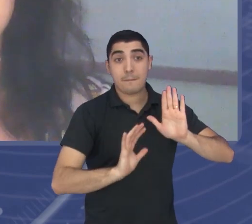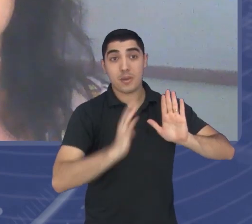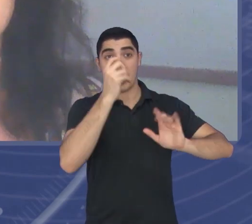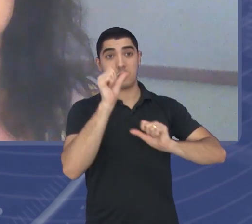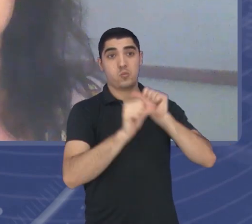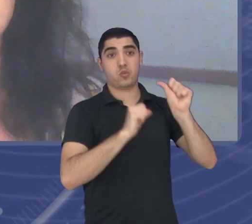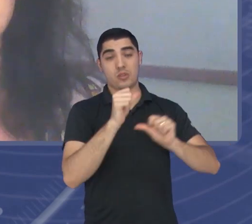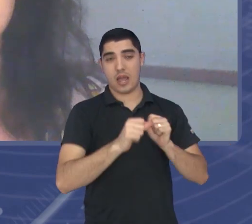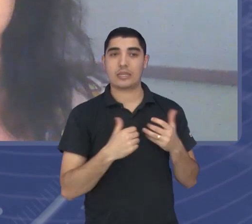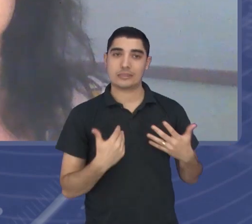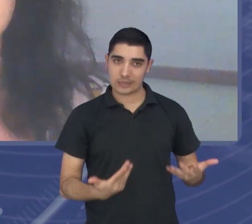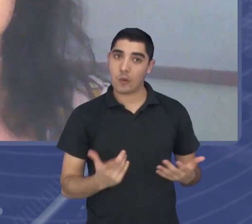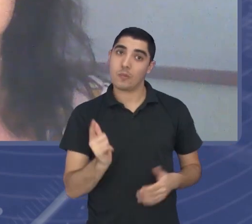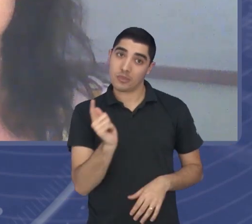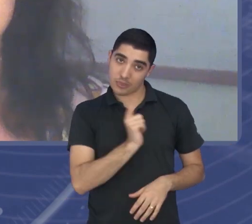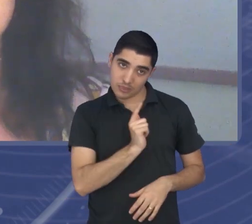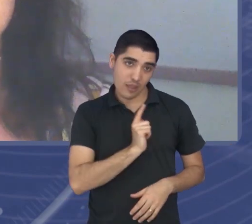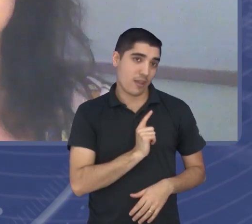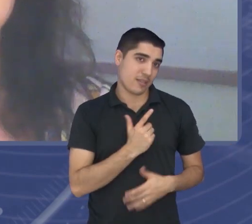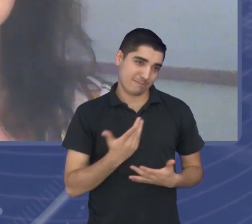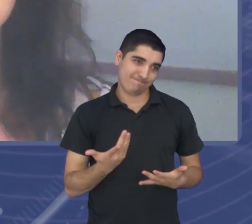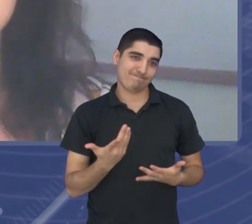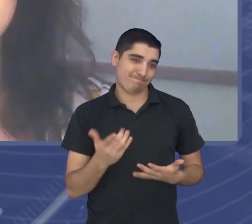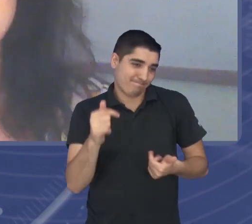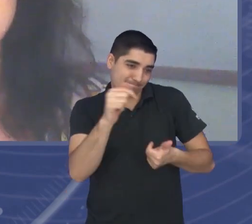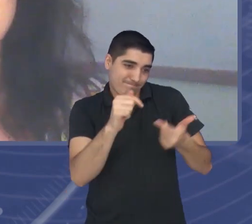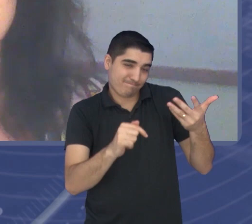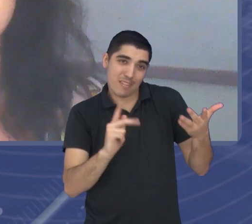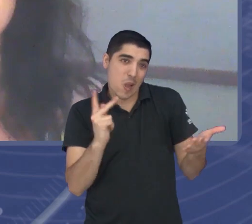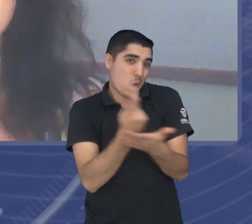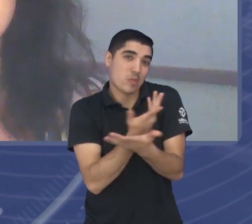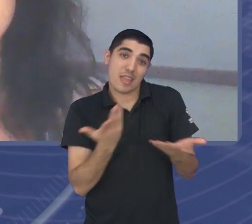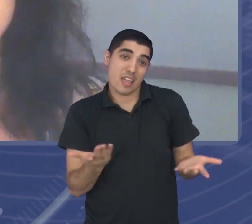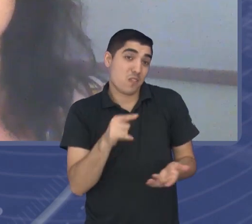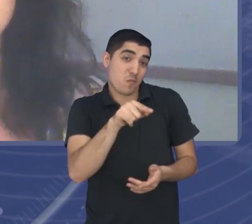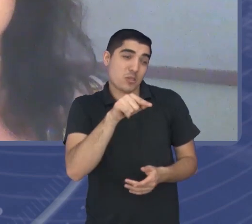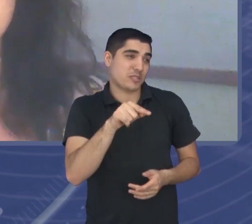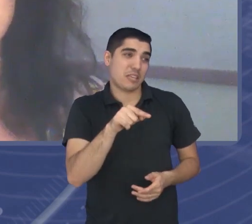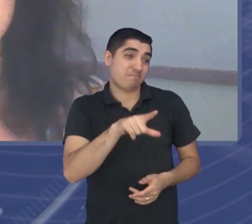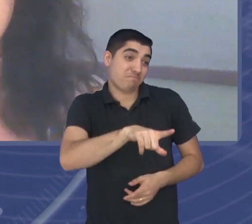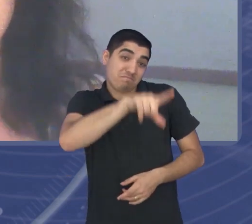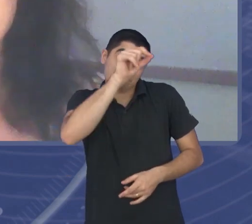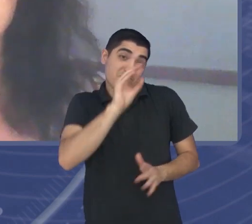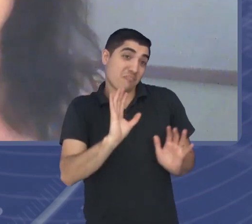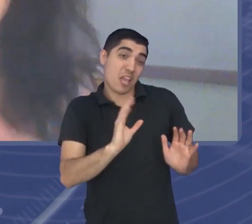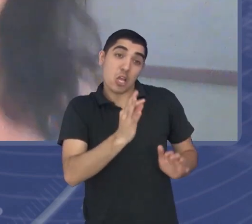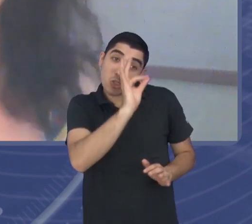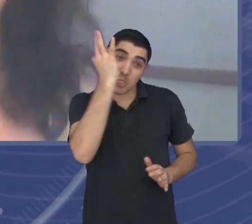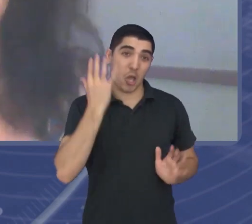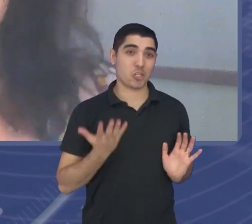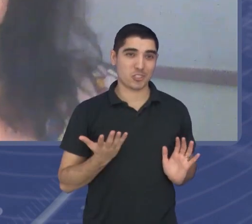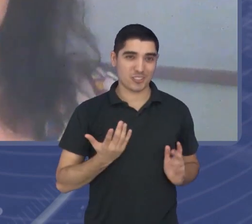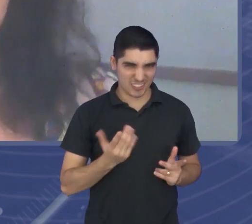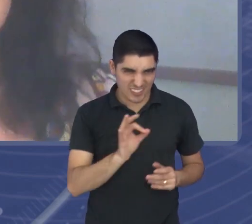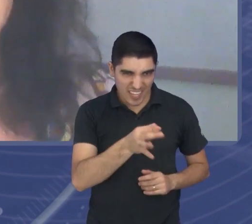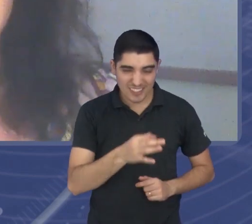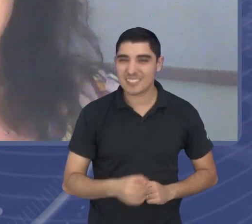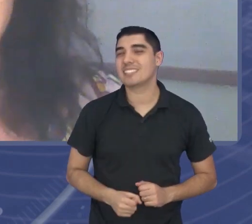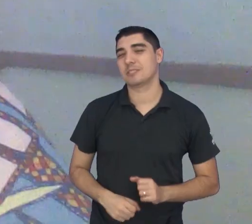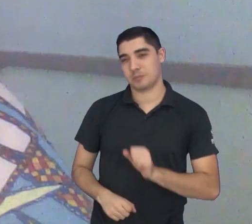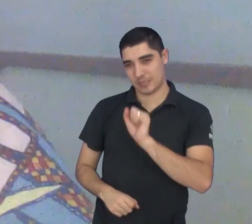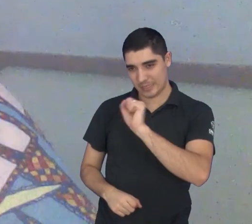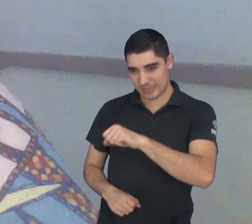outra, então tem essa também, né? Meio loteria, jogar para o universo. Sim, eu acho